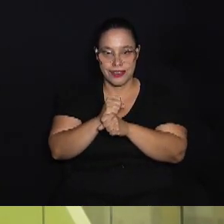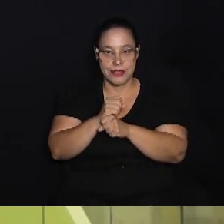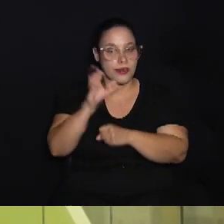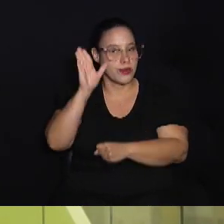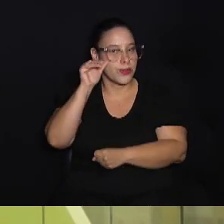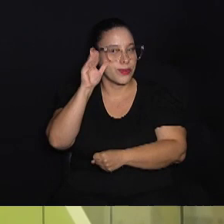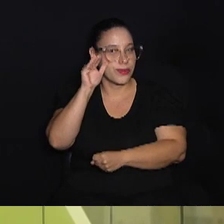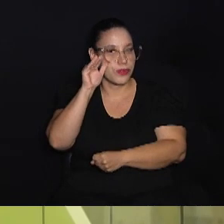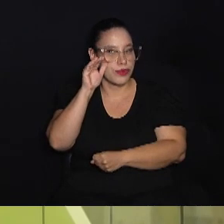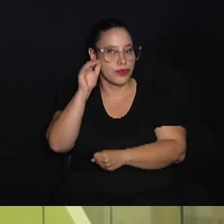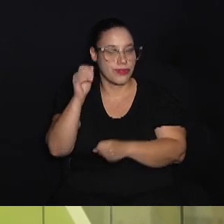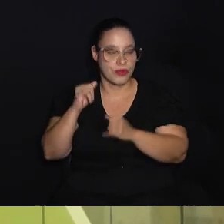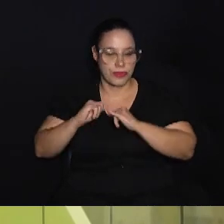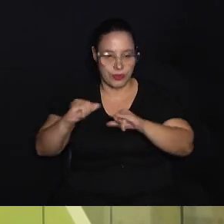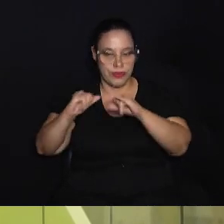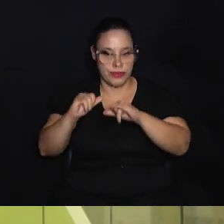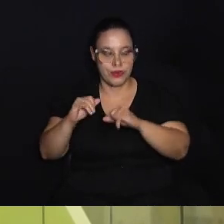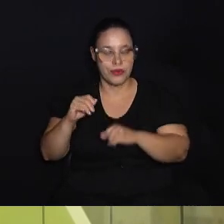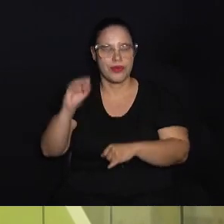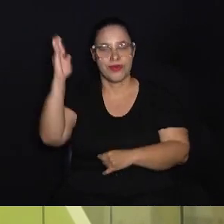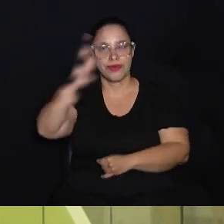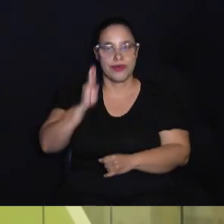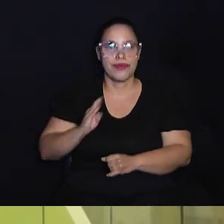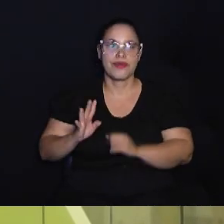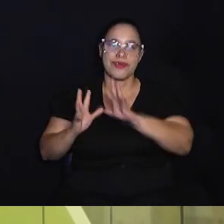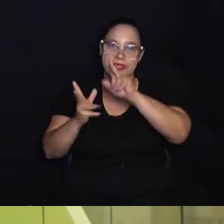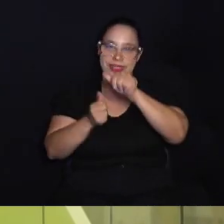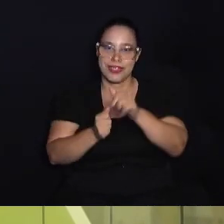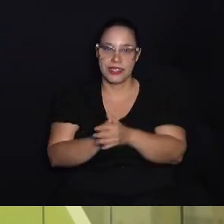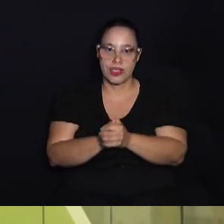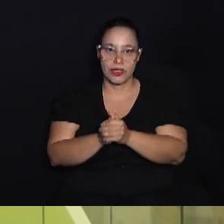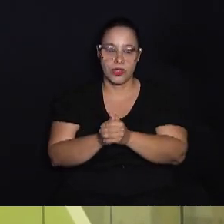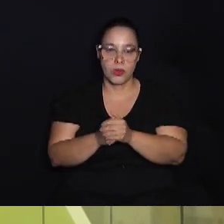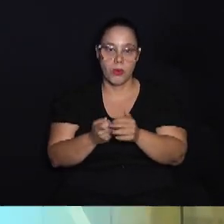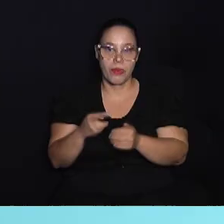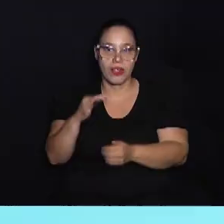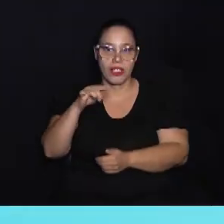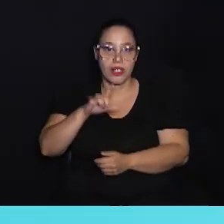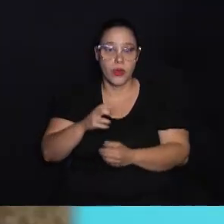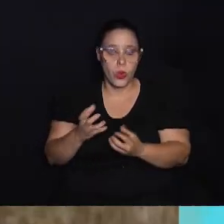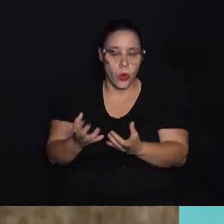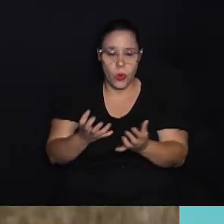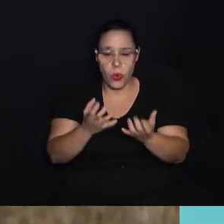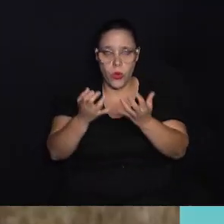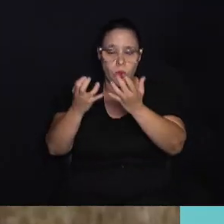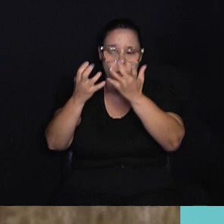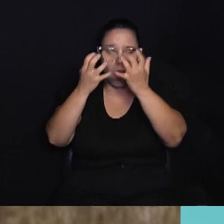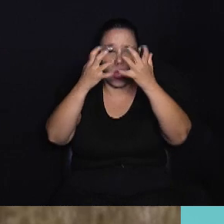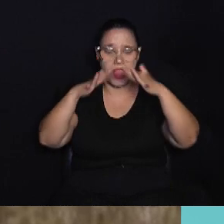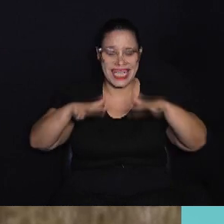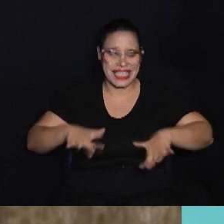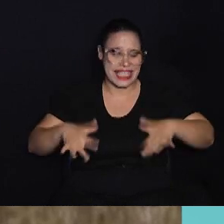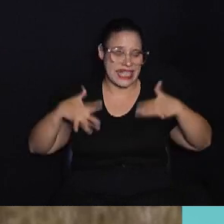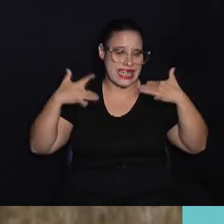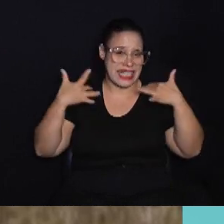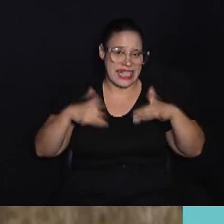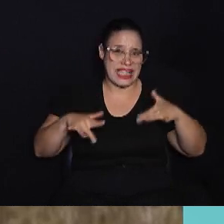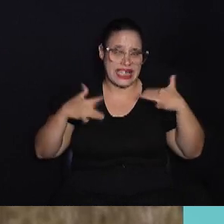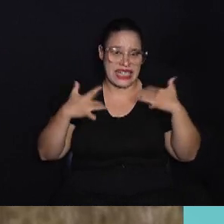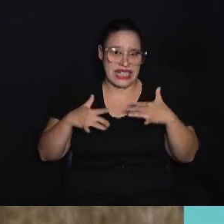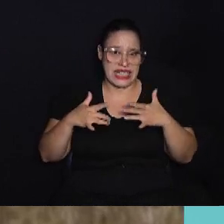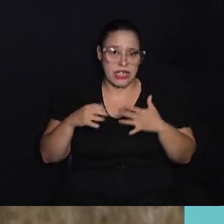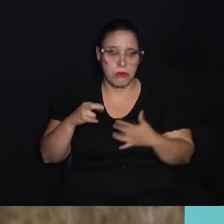giro ambiental pelas curiosidades e notícias do Brasil e do mundo. O Pantanal está pegando fogo em